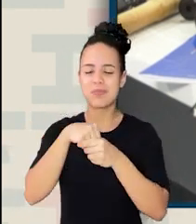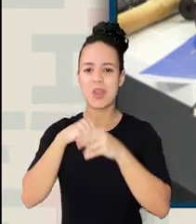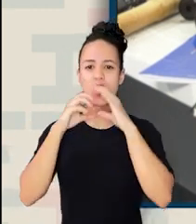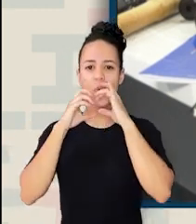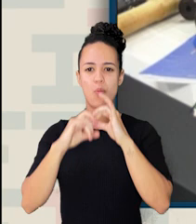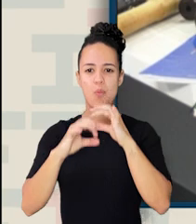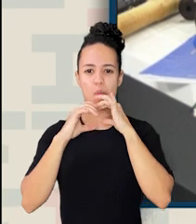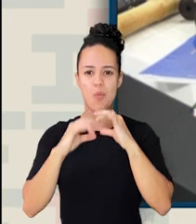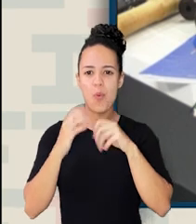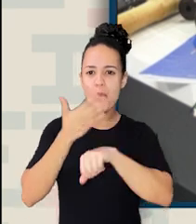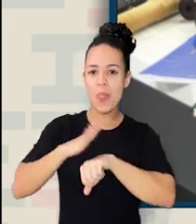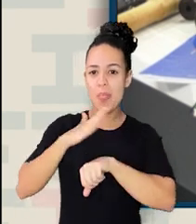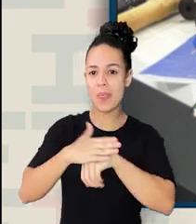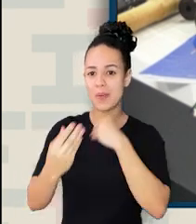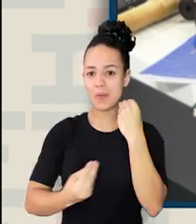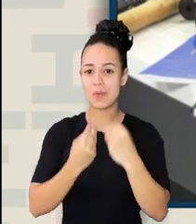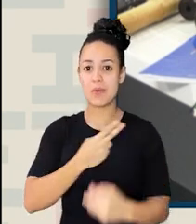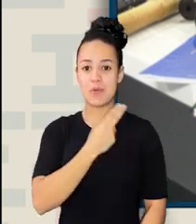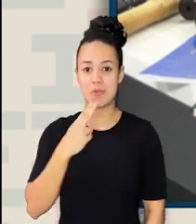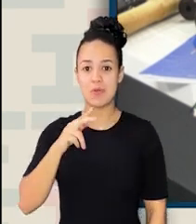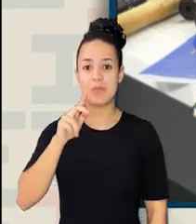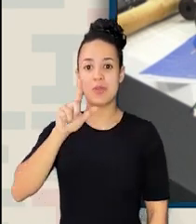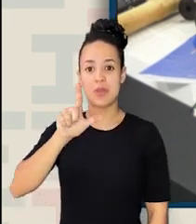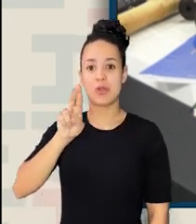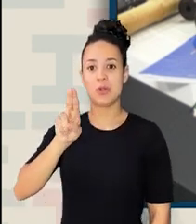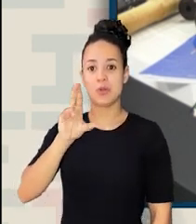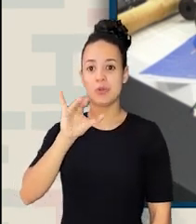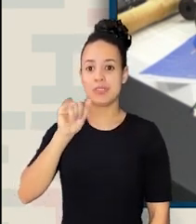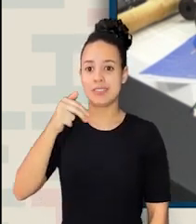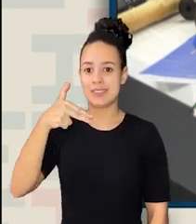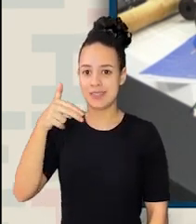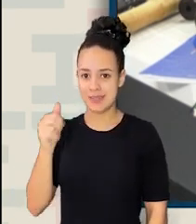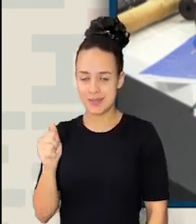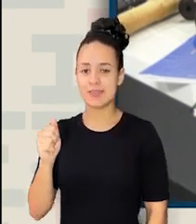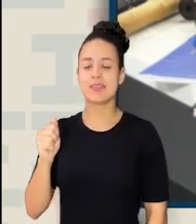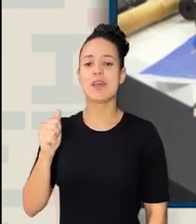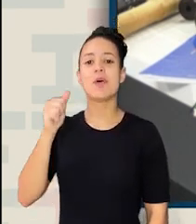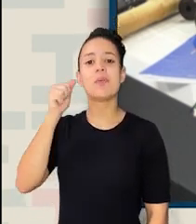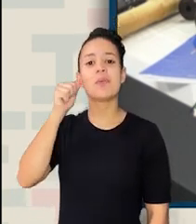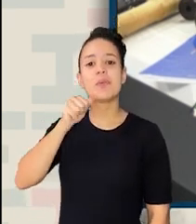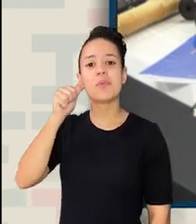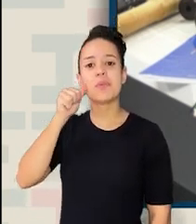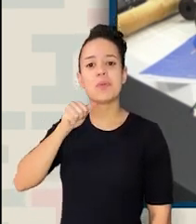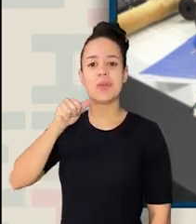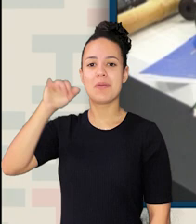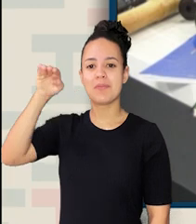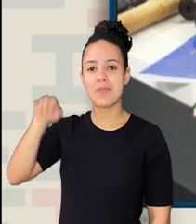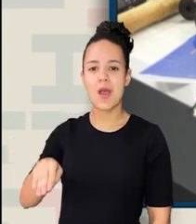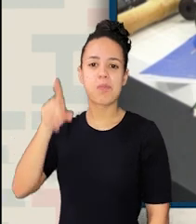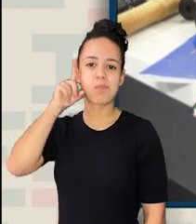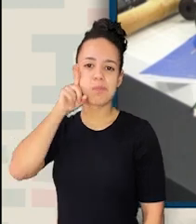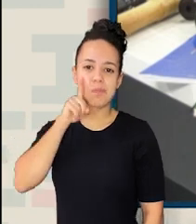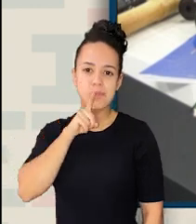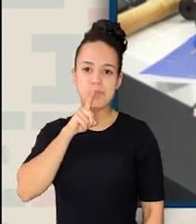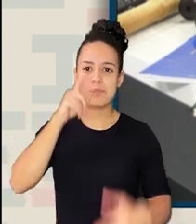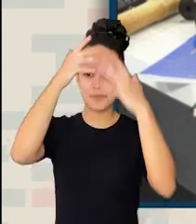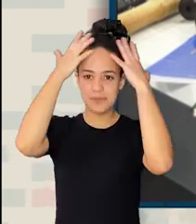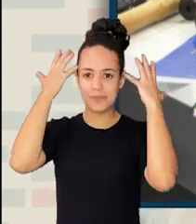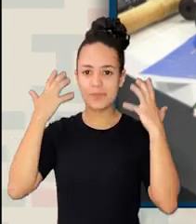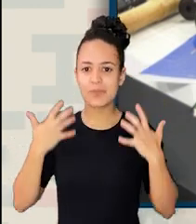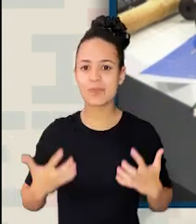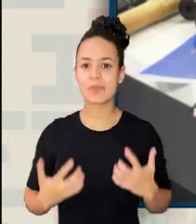seu repertório. Eu me chamo Luciana Gifone, sou uma mulher baixa de pele morena, tenho cabelos e olhos